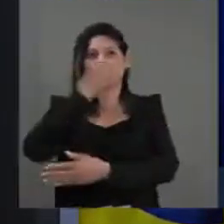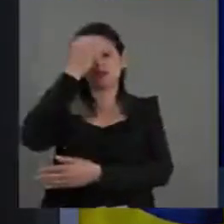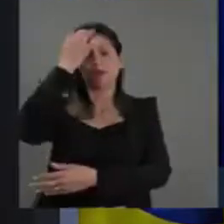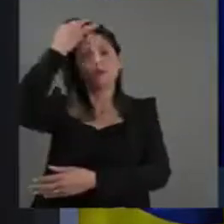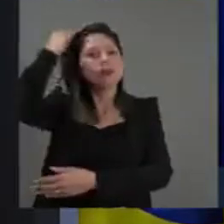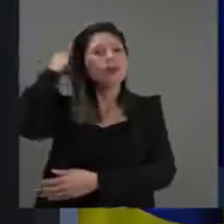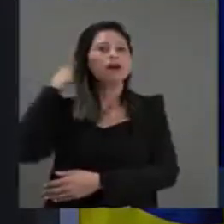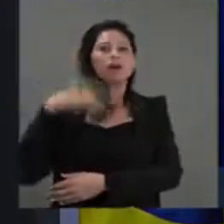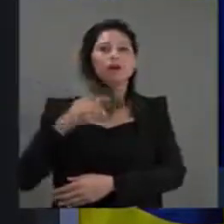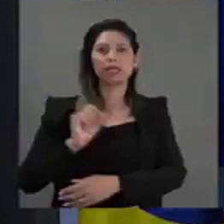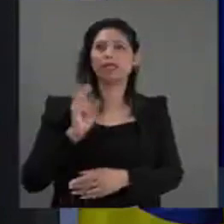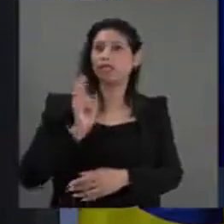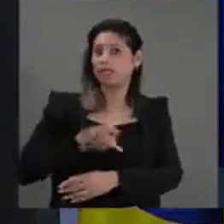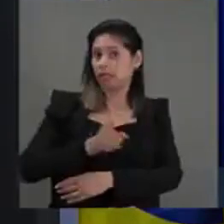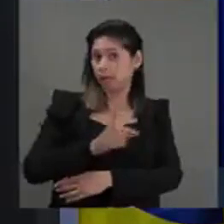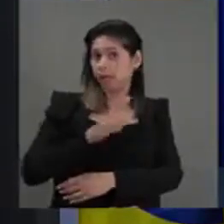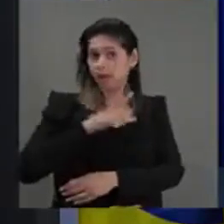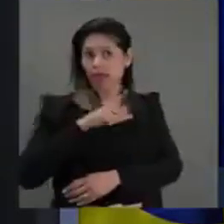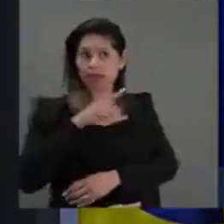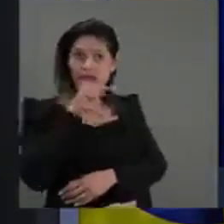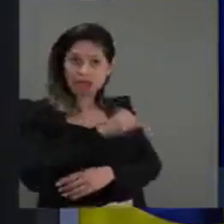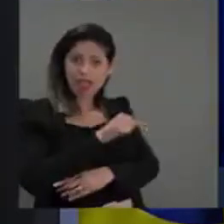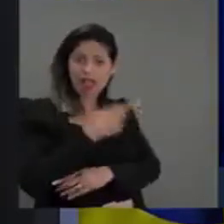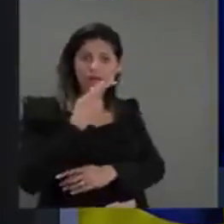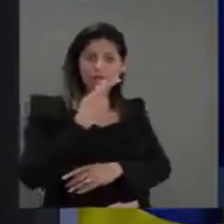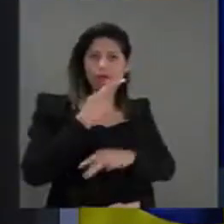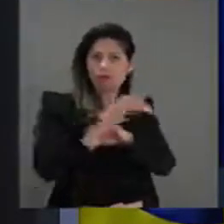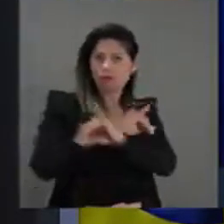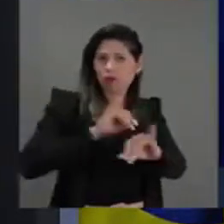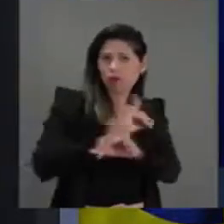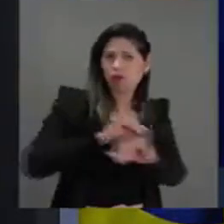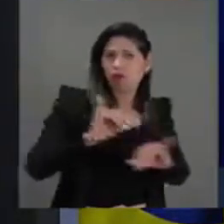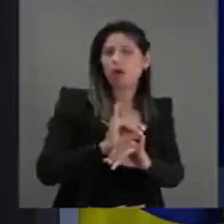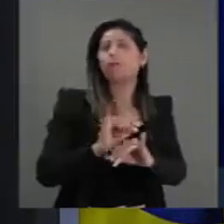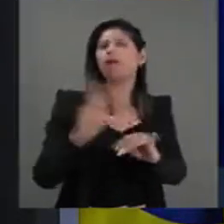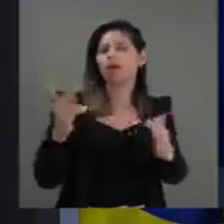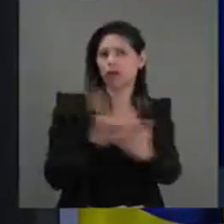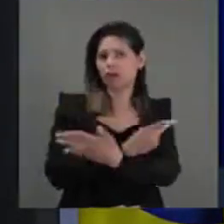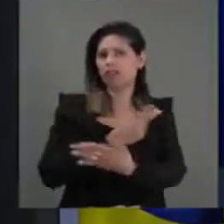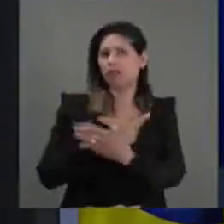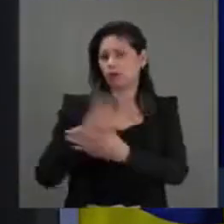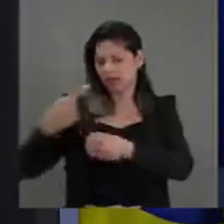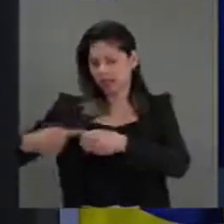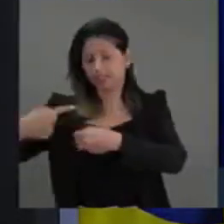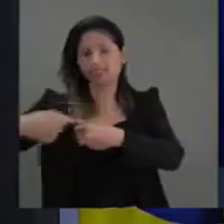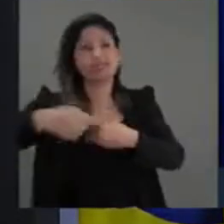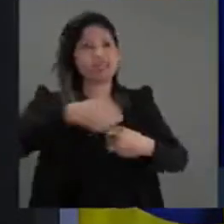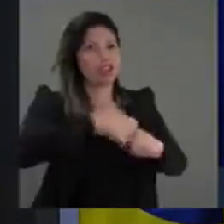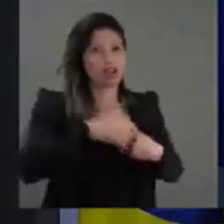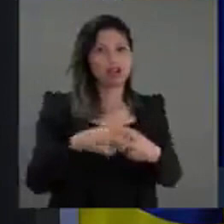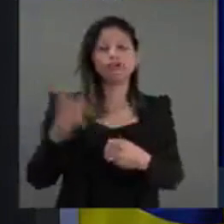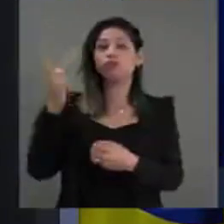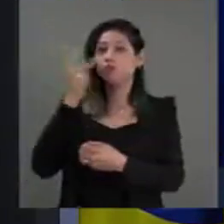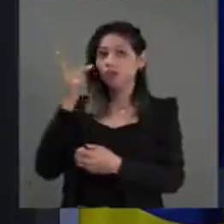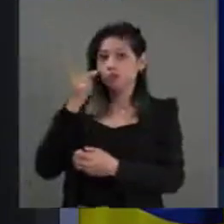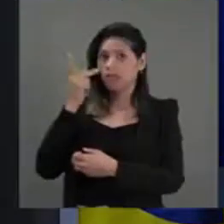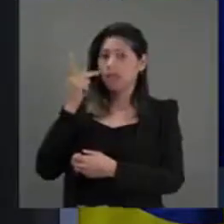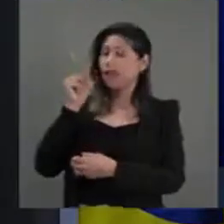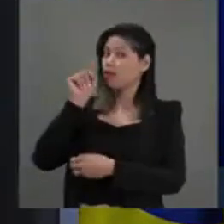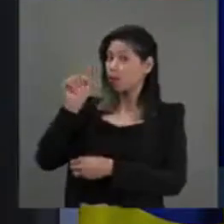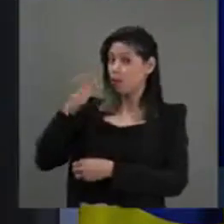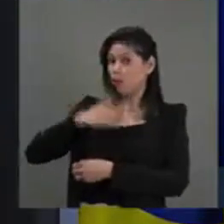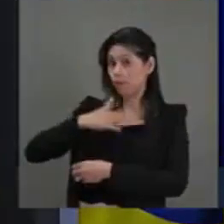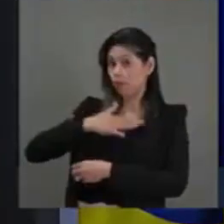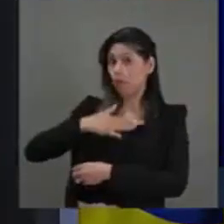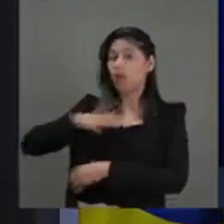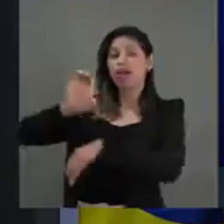o cenário de mendicância registrado nas esquinas das grandes cidades cearenses. Lá, no nosso estado,